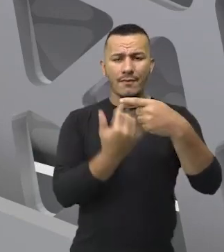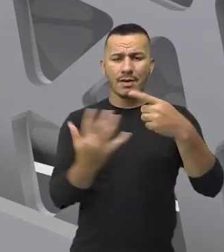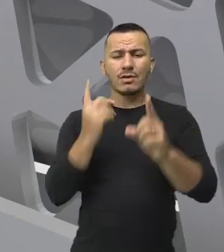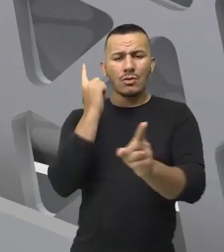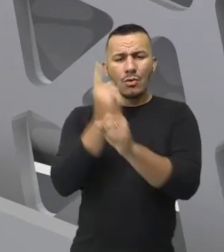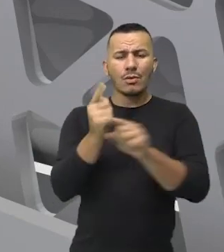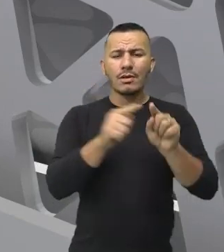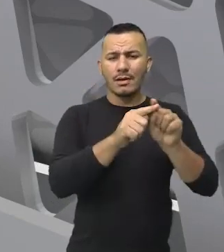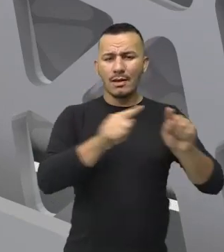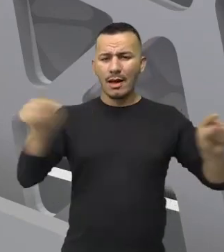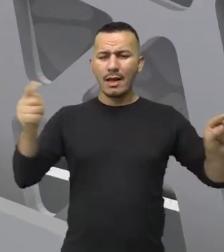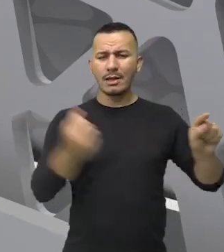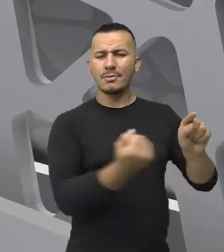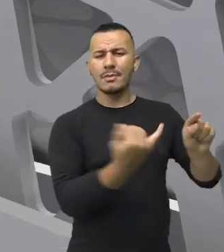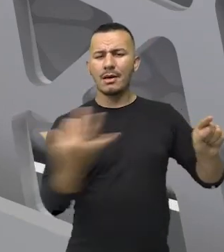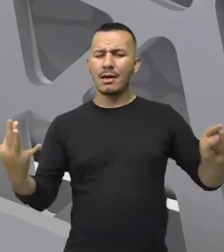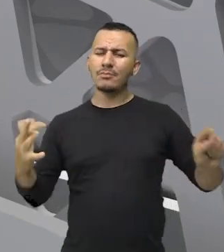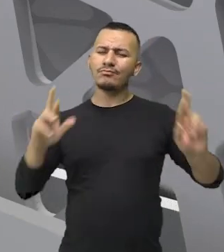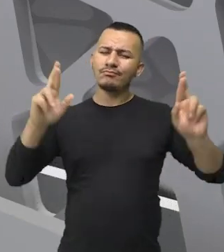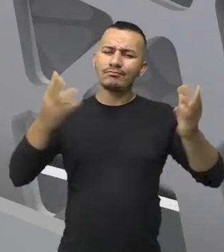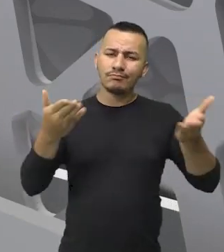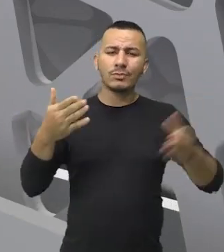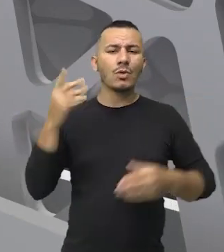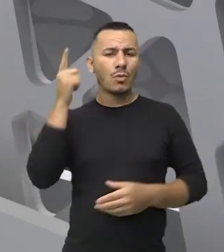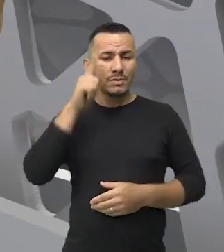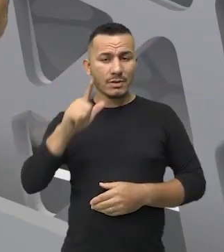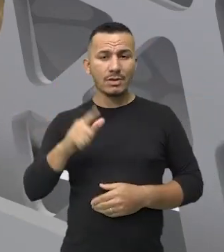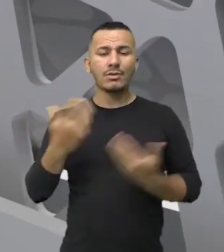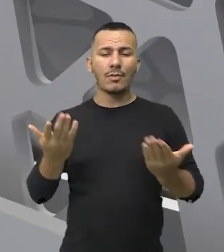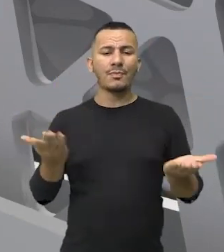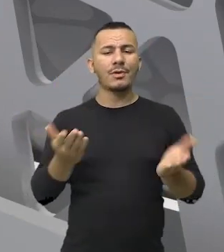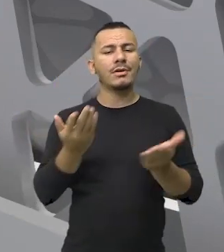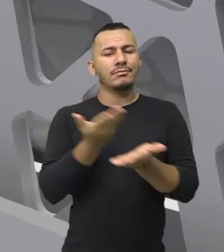na reta numérica, as frações na reta numérica, tá bom? E é